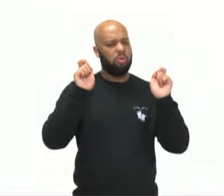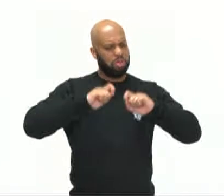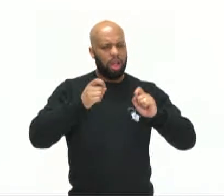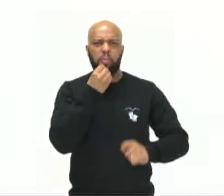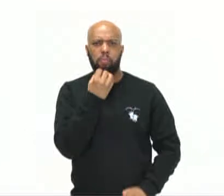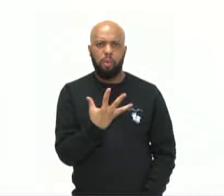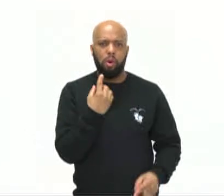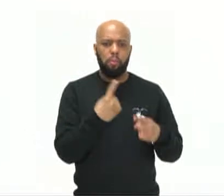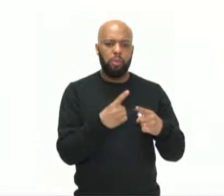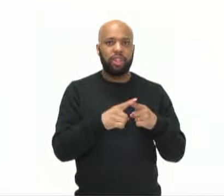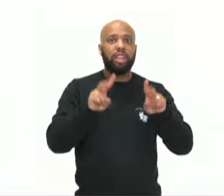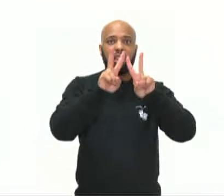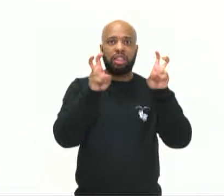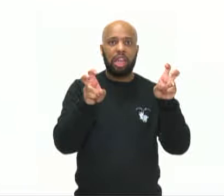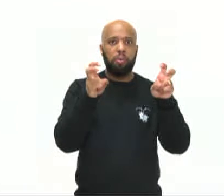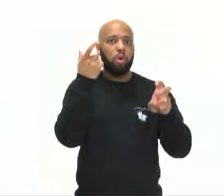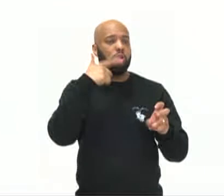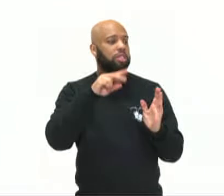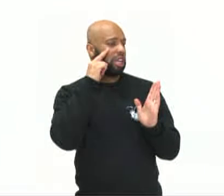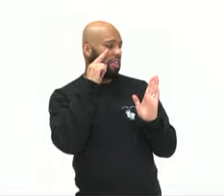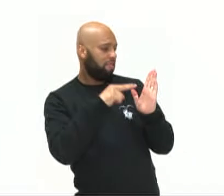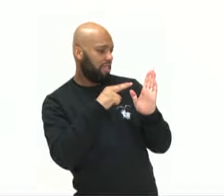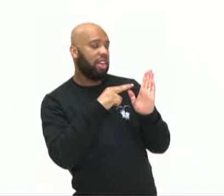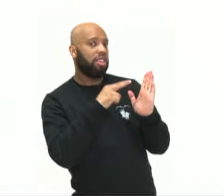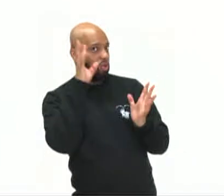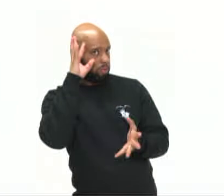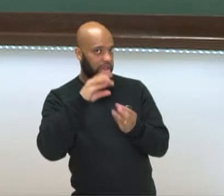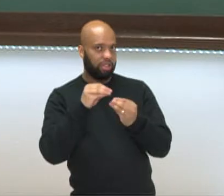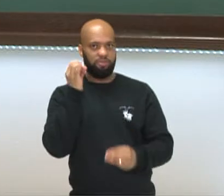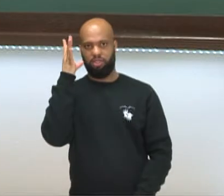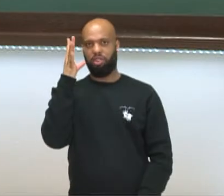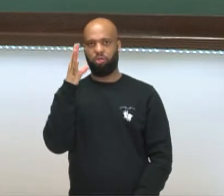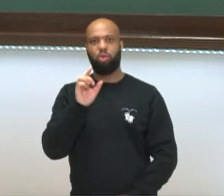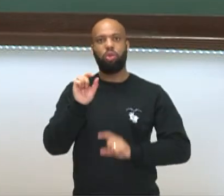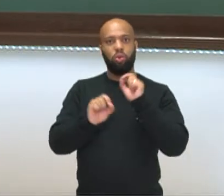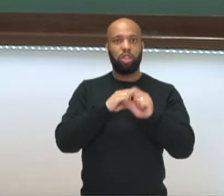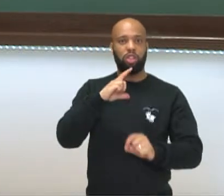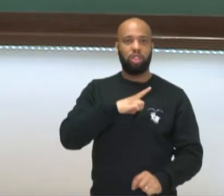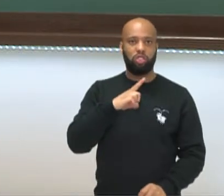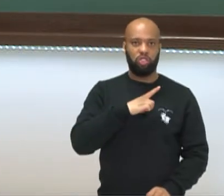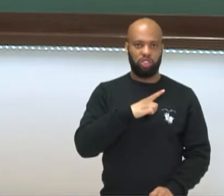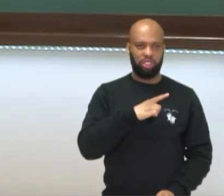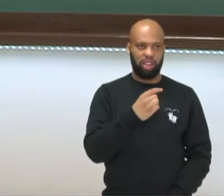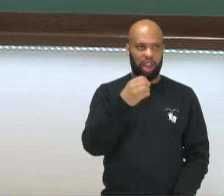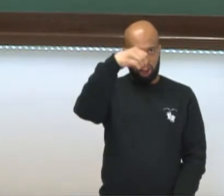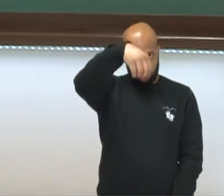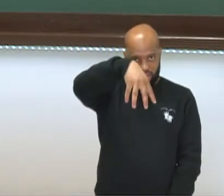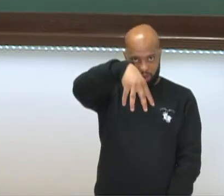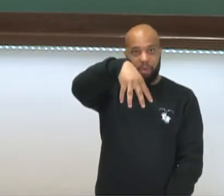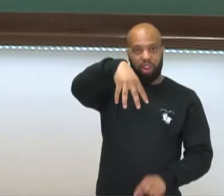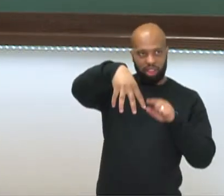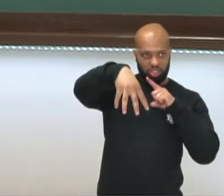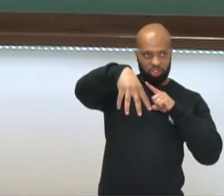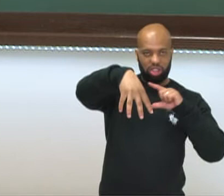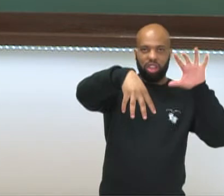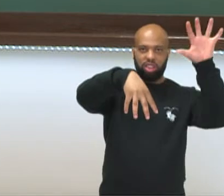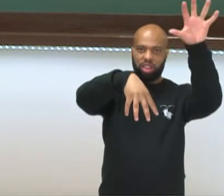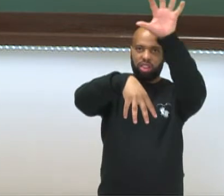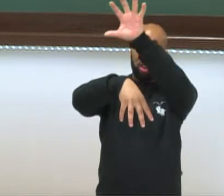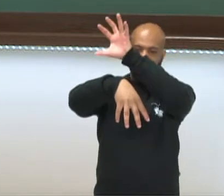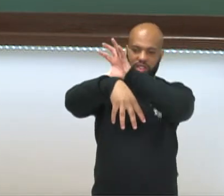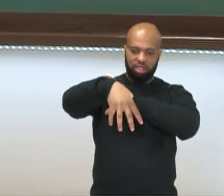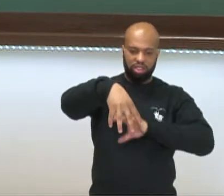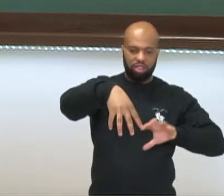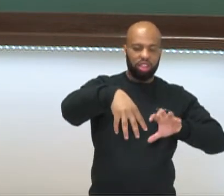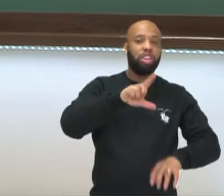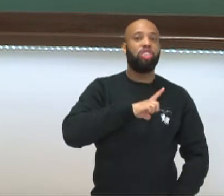pois torna o assunto fácil de ser compreendido. Então ali, o que dava para entender? No meio tinha a lâmpadazinha, né? E em torno dela,